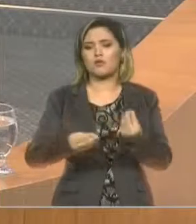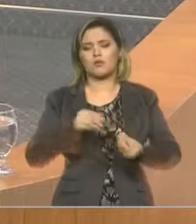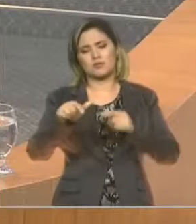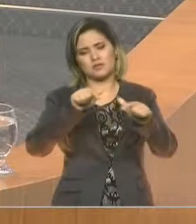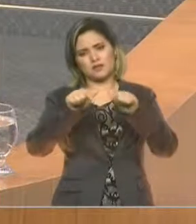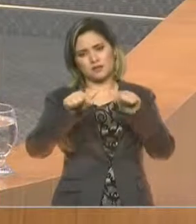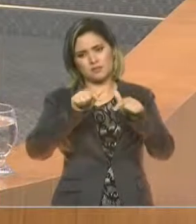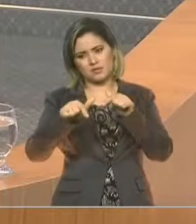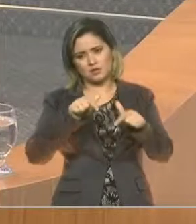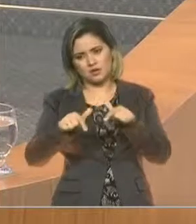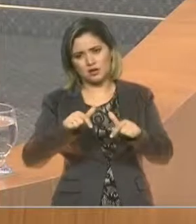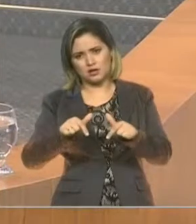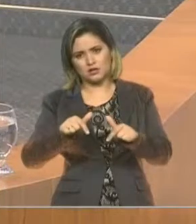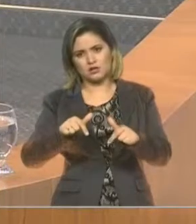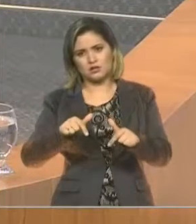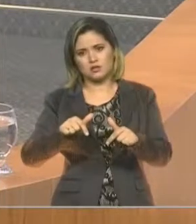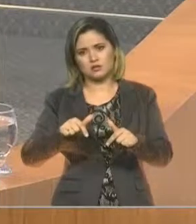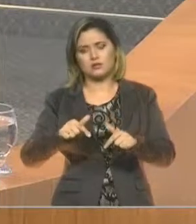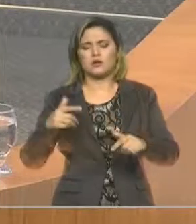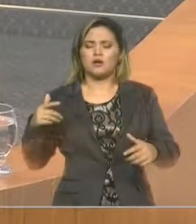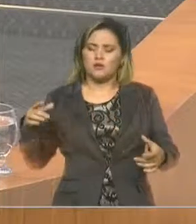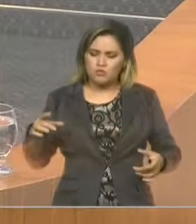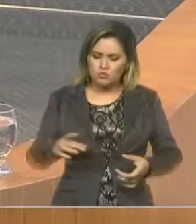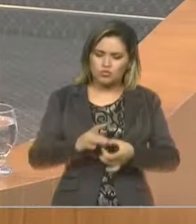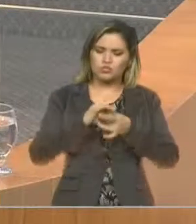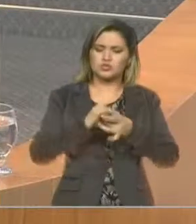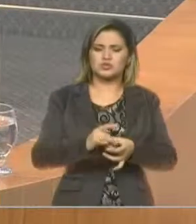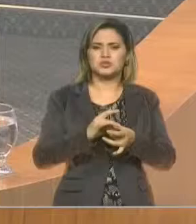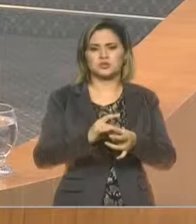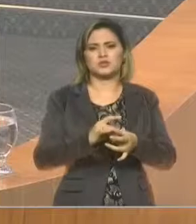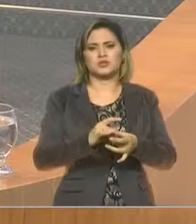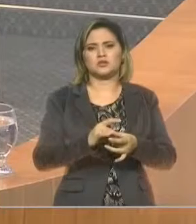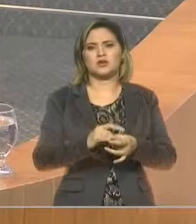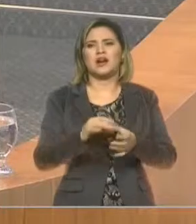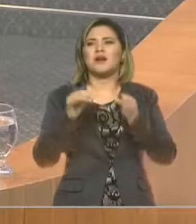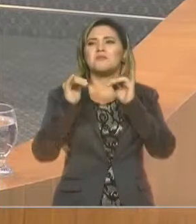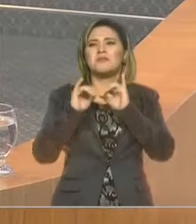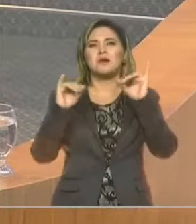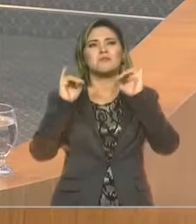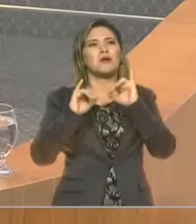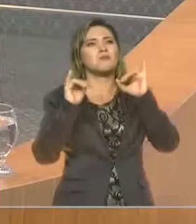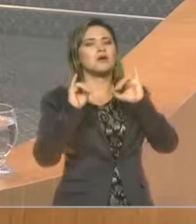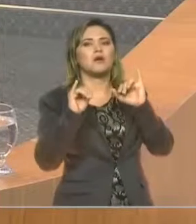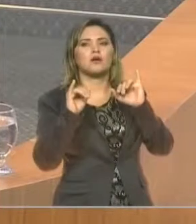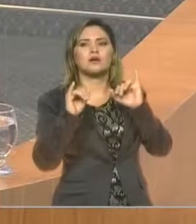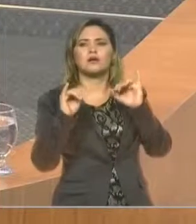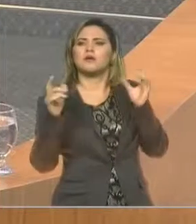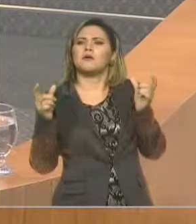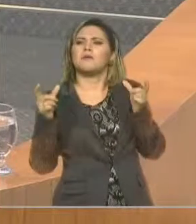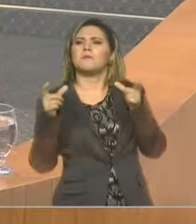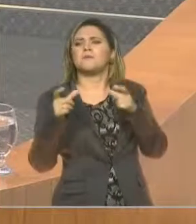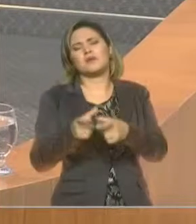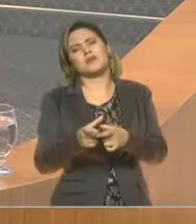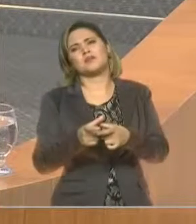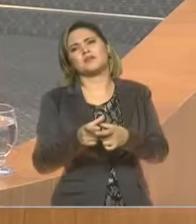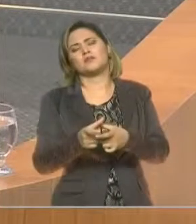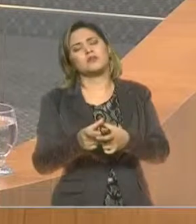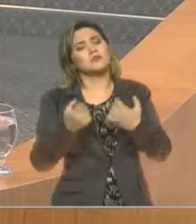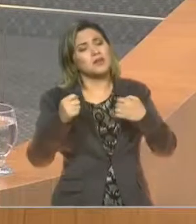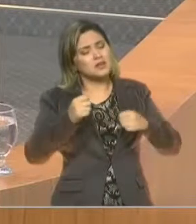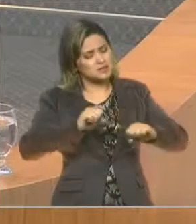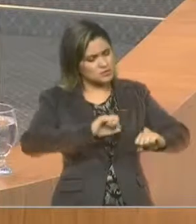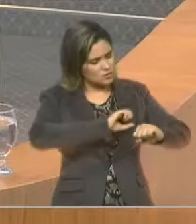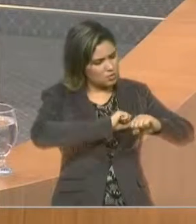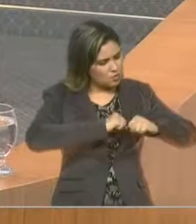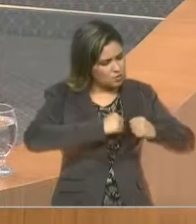com mais ação, mais união e menos discurso. E aqui eu lembro de Mandela quando disse, se não mudarmos,